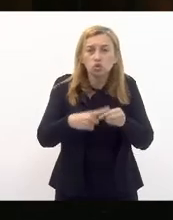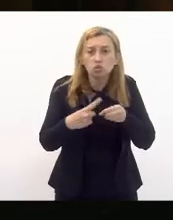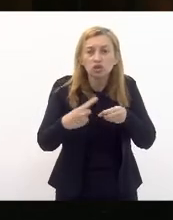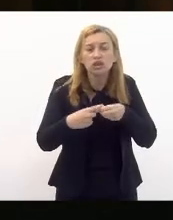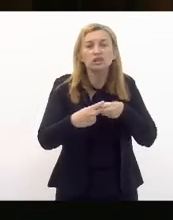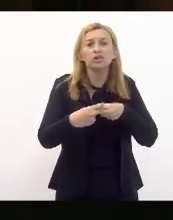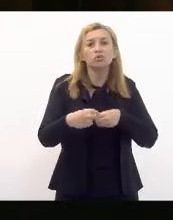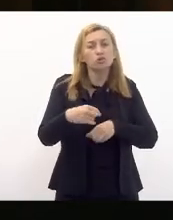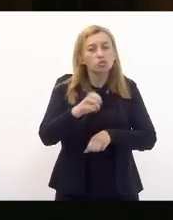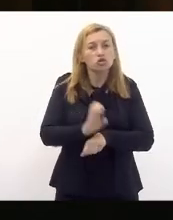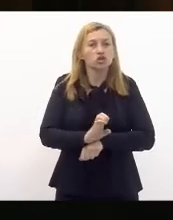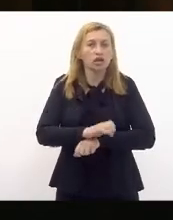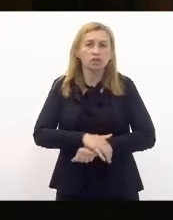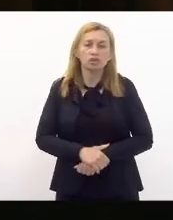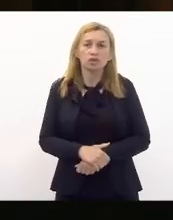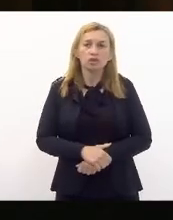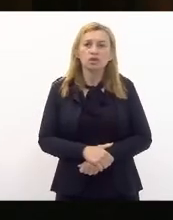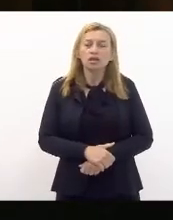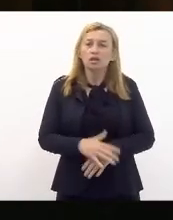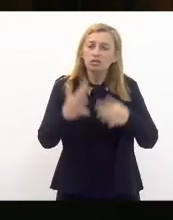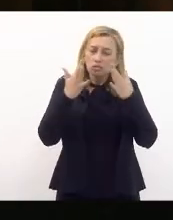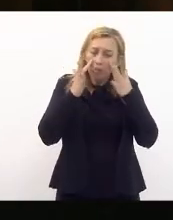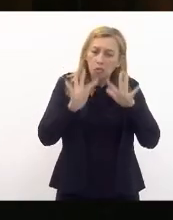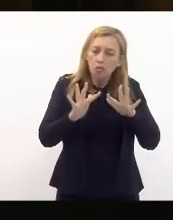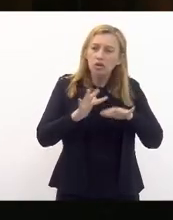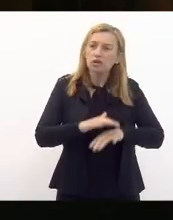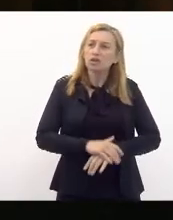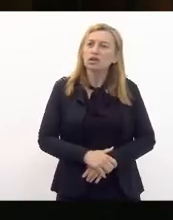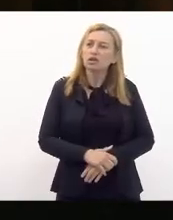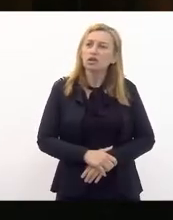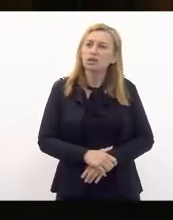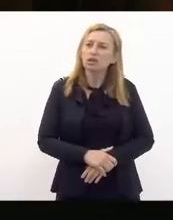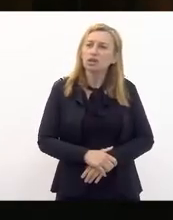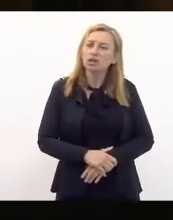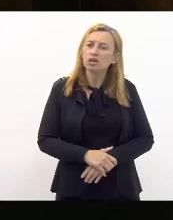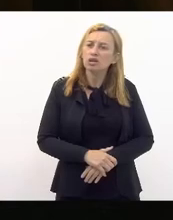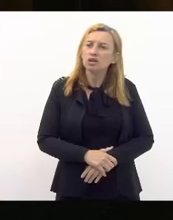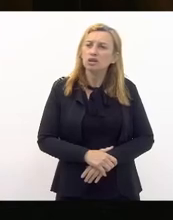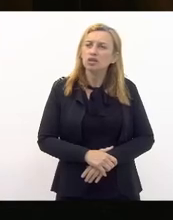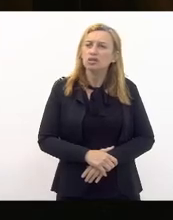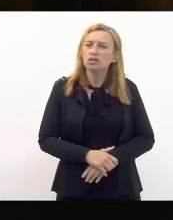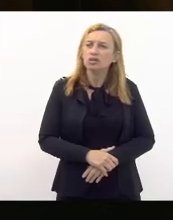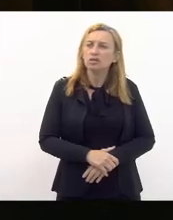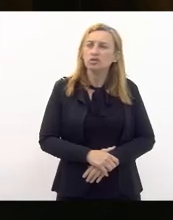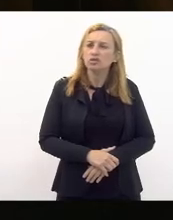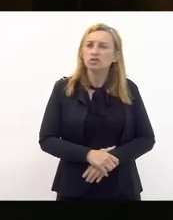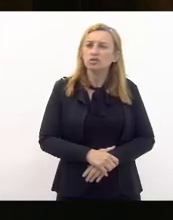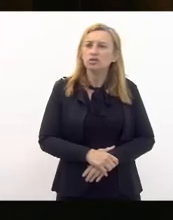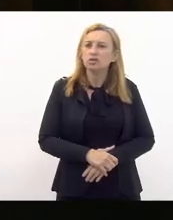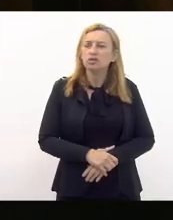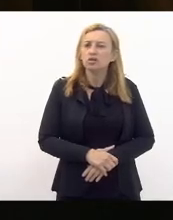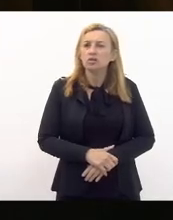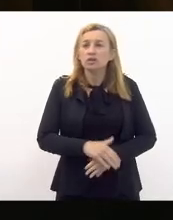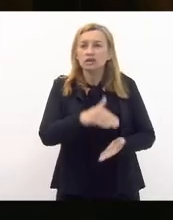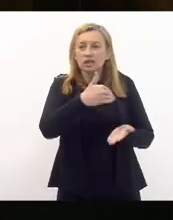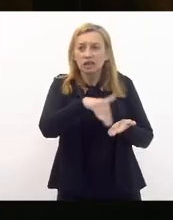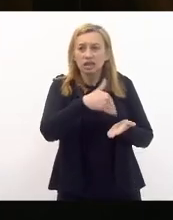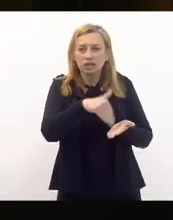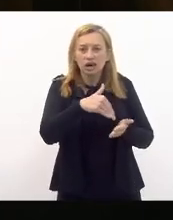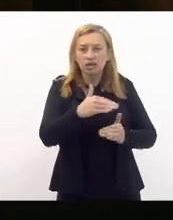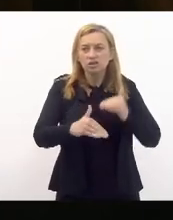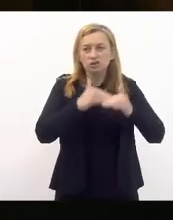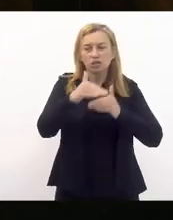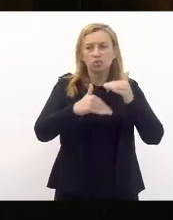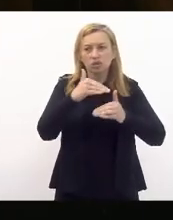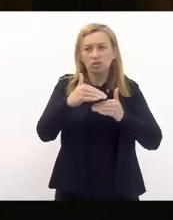do Estado e me chamou muito atenção a inércia do atual secretário de Desenvolvimento